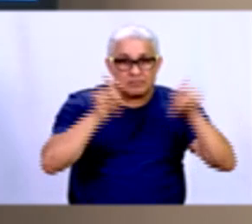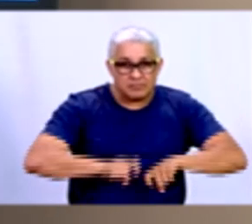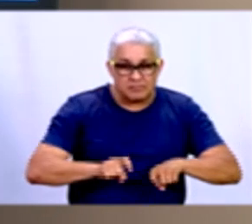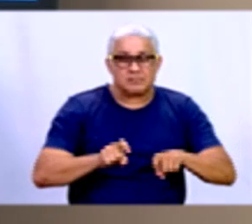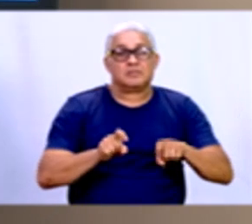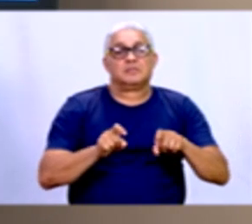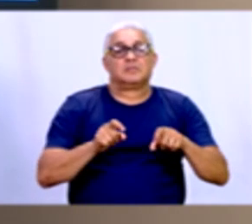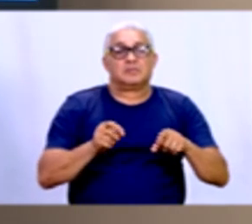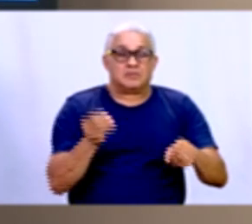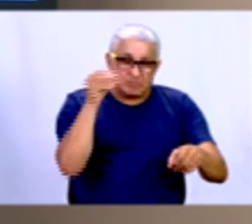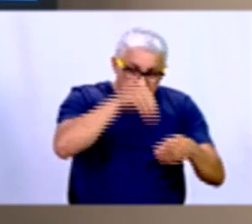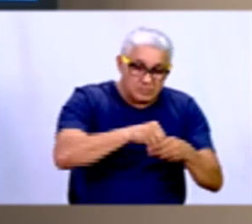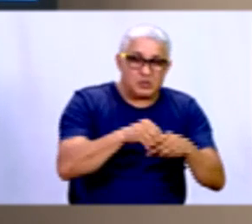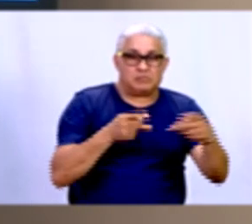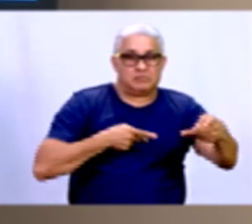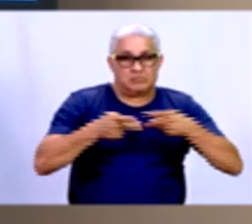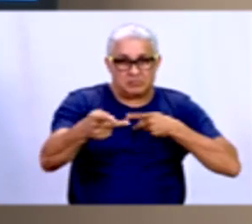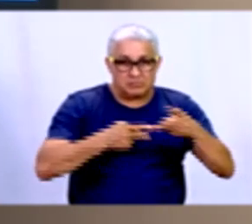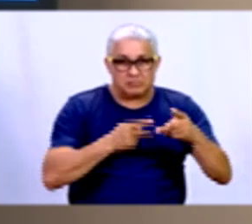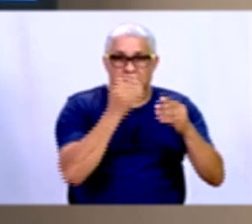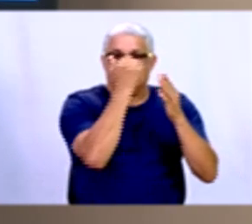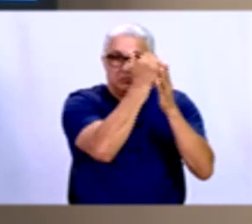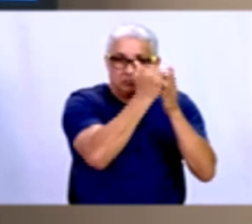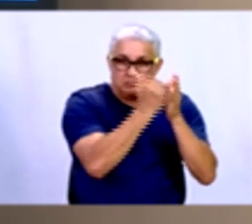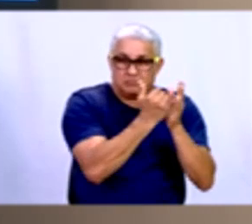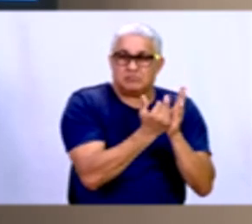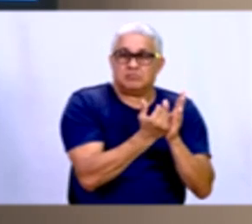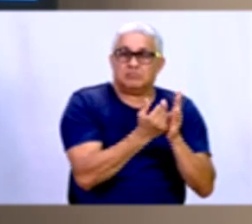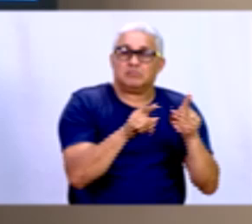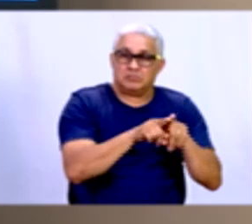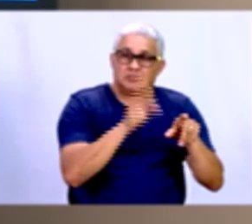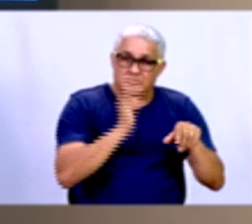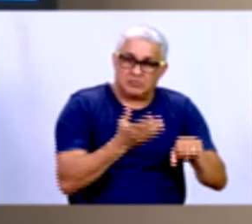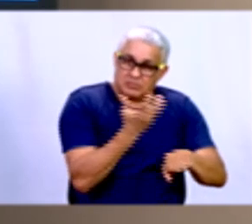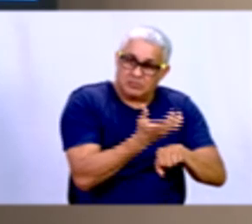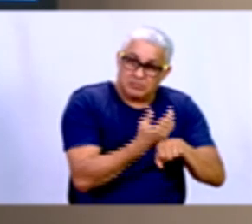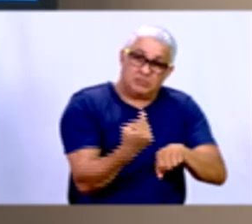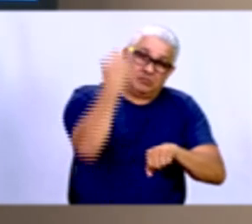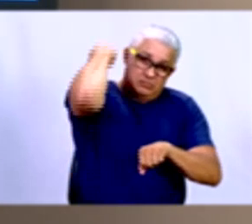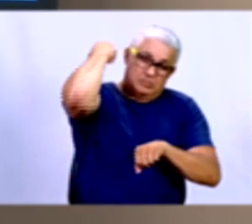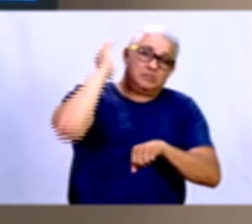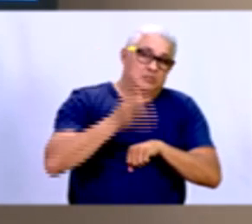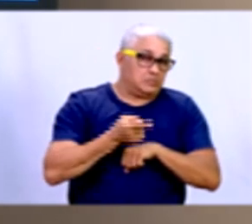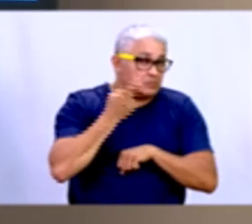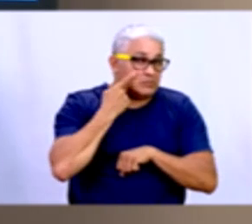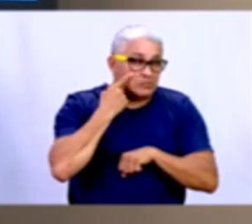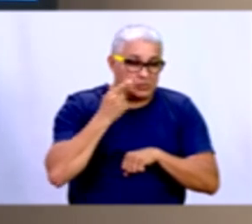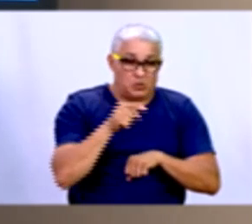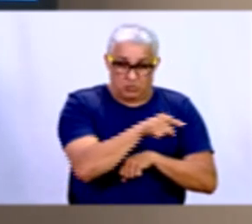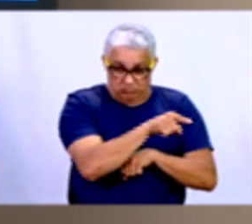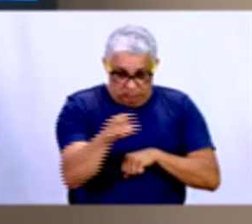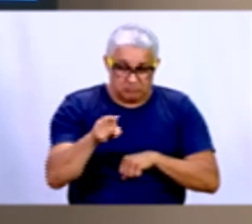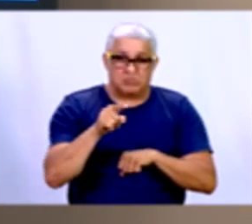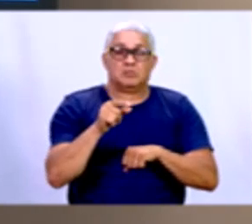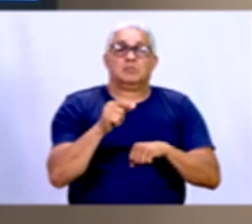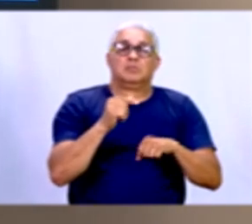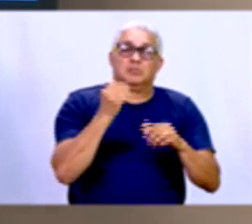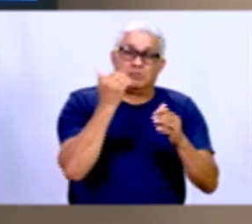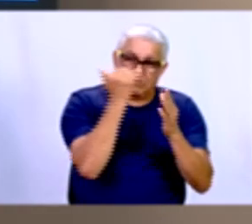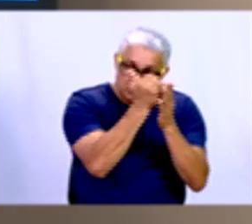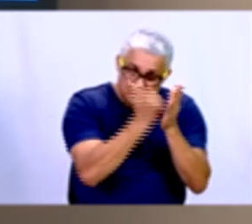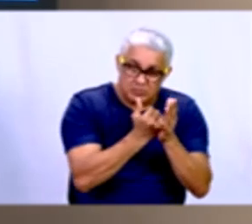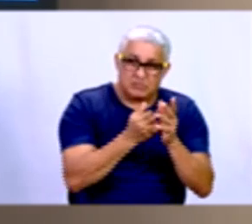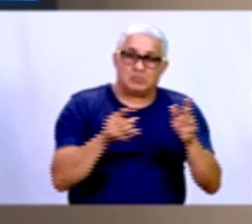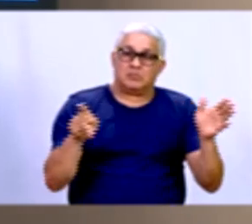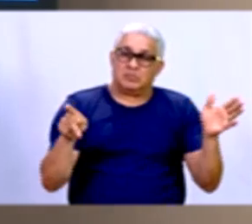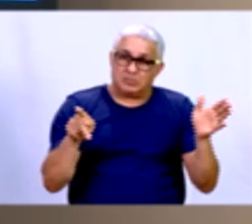projetos que vocês vão desenvolver, que já foram vistos nas disciplinas anteriores, que vocês vão desenvolver projetos de